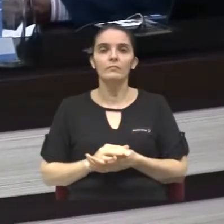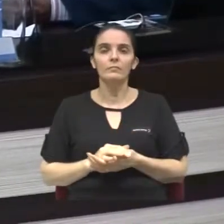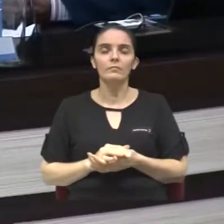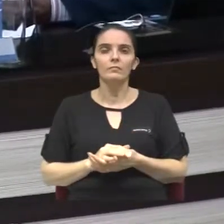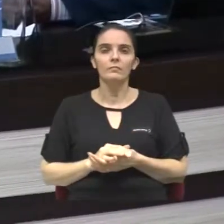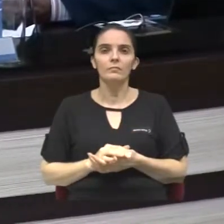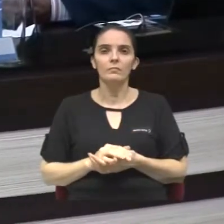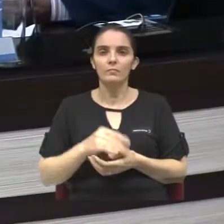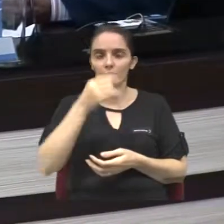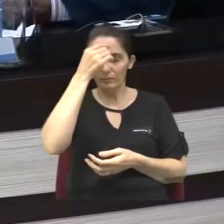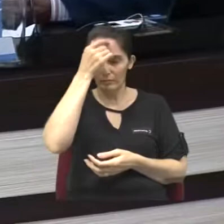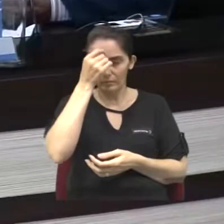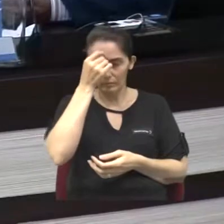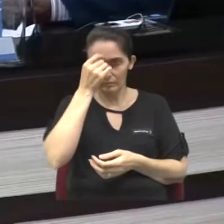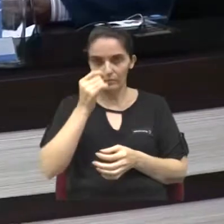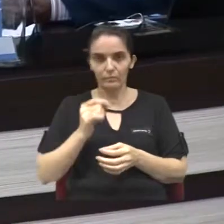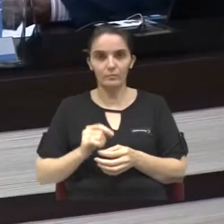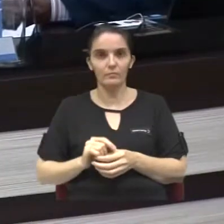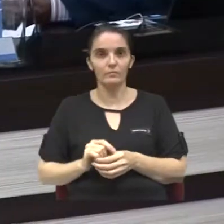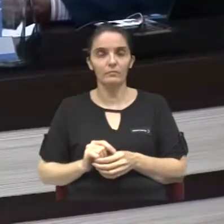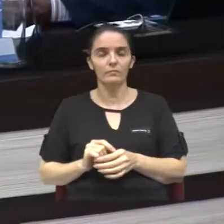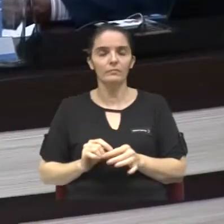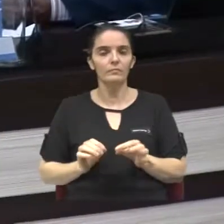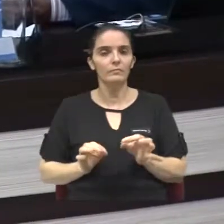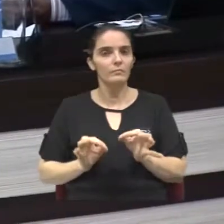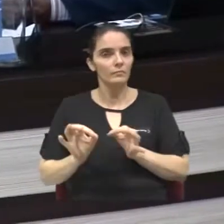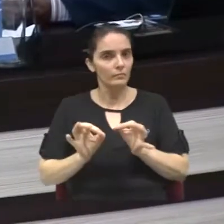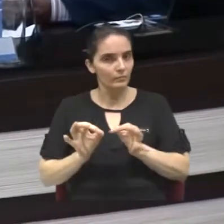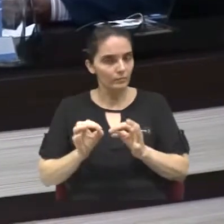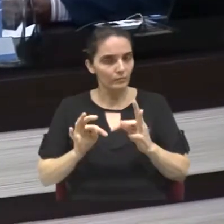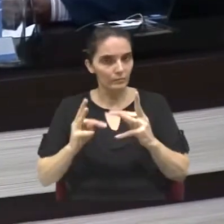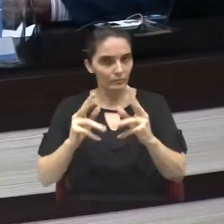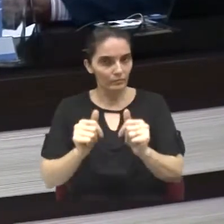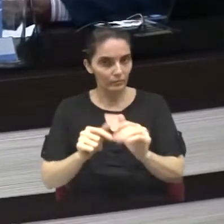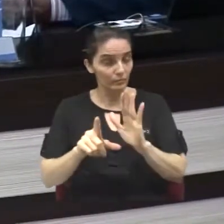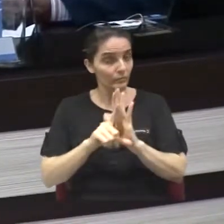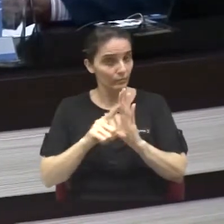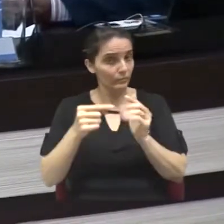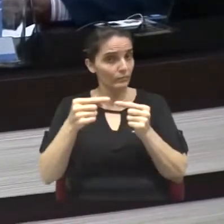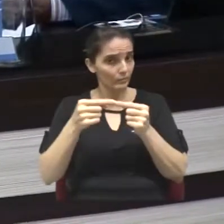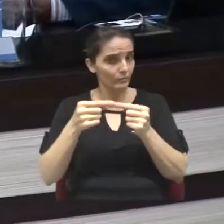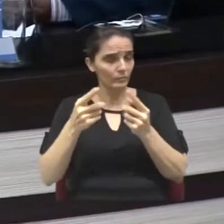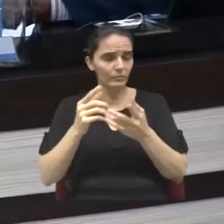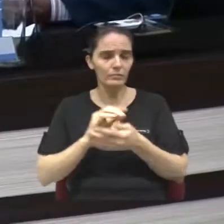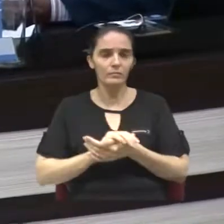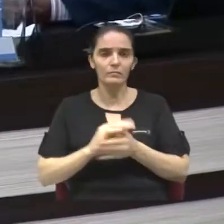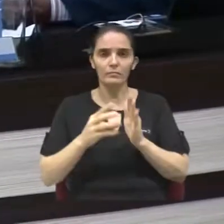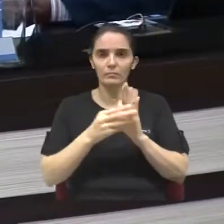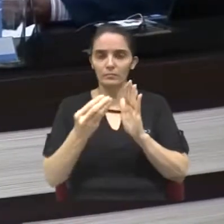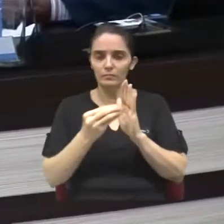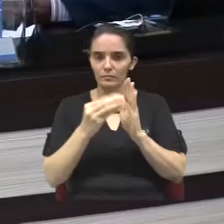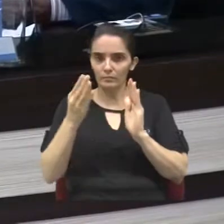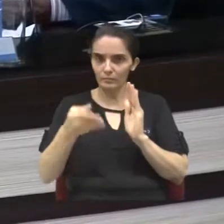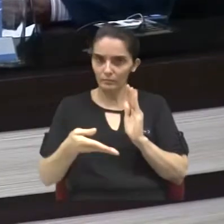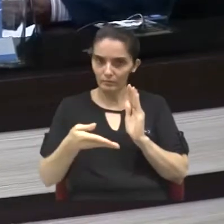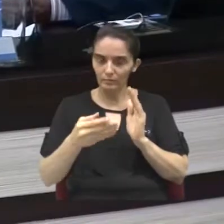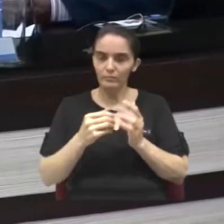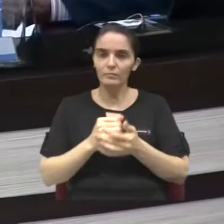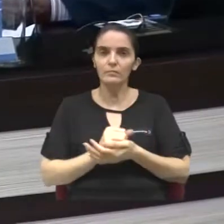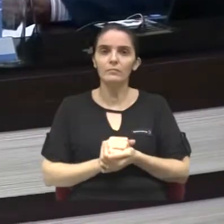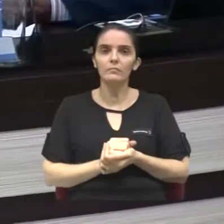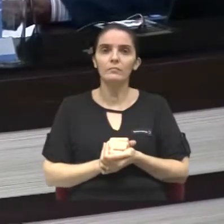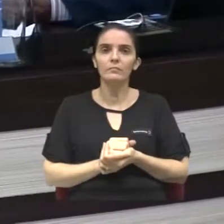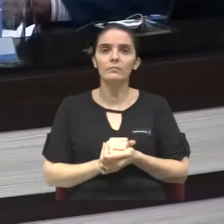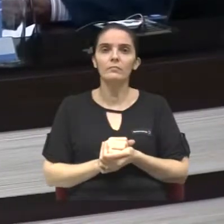desempenho de minhas funções legais e regimentais, procedi ao exame da presente emenda em epígrafe